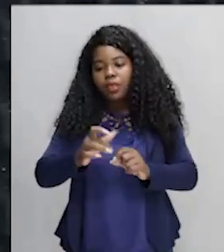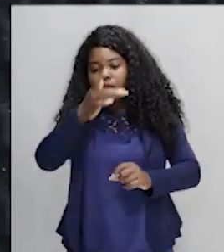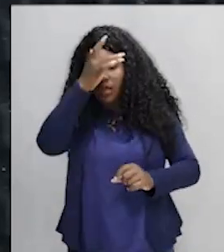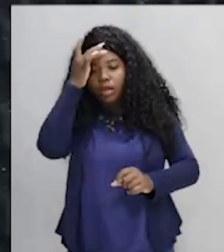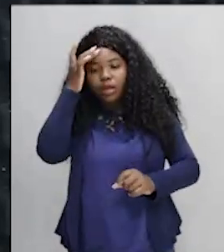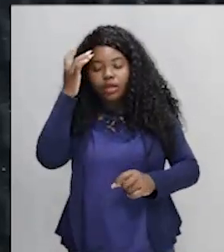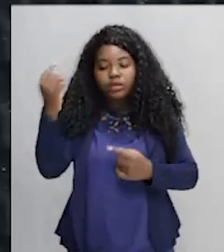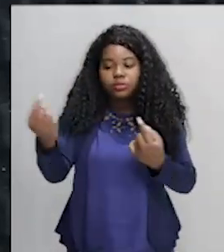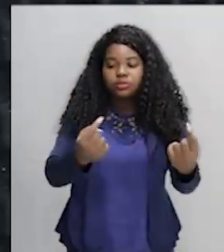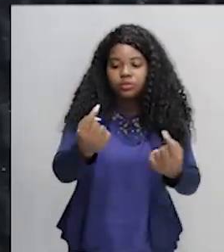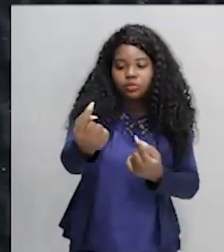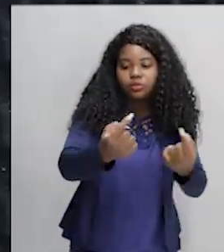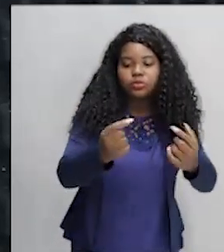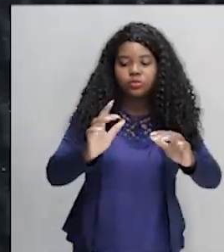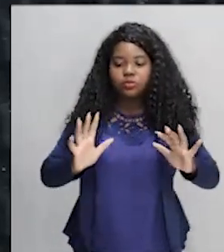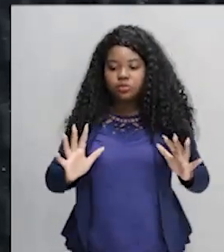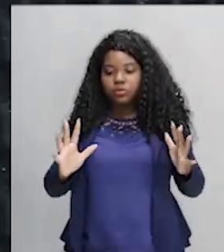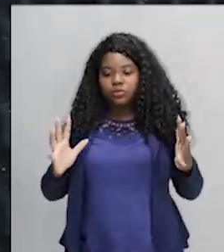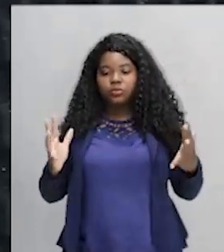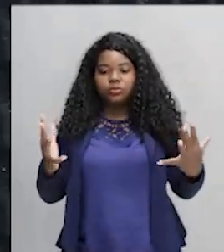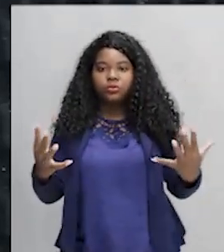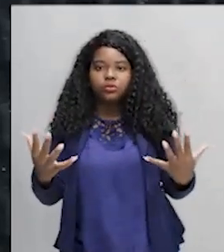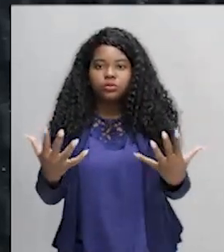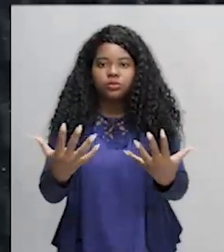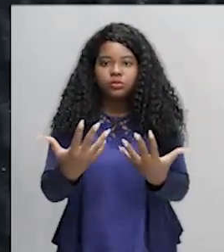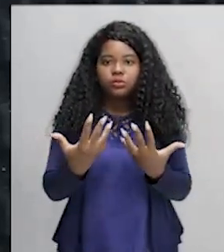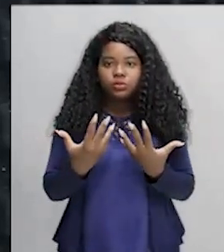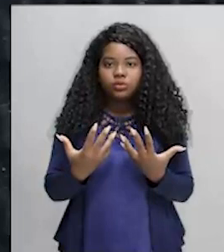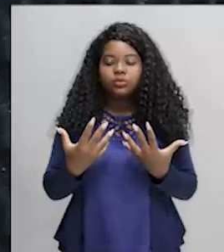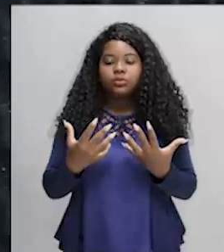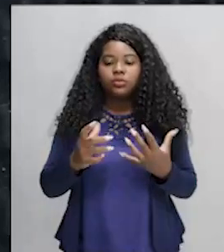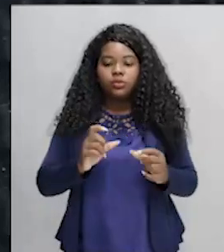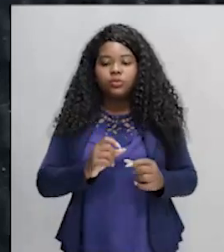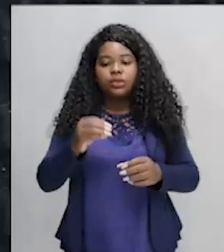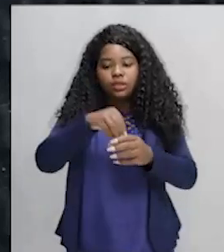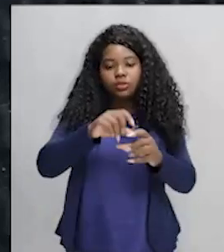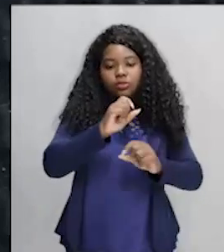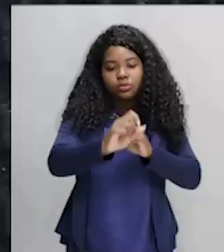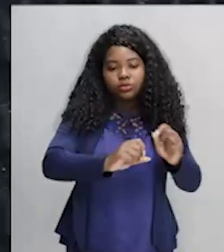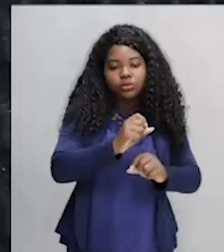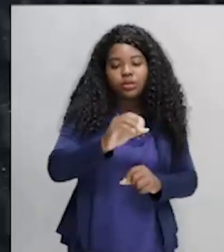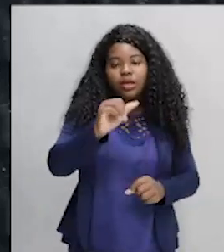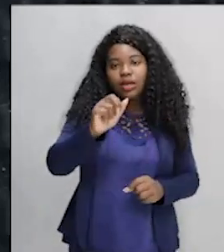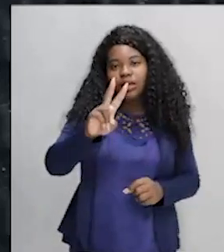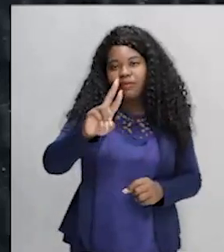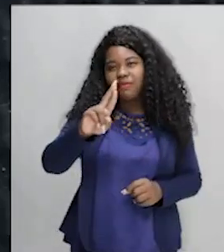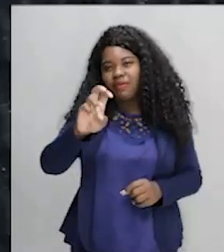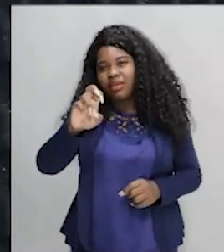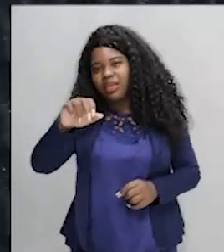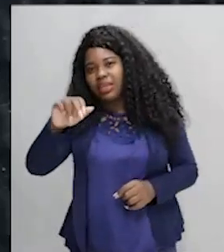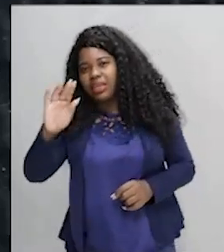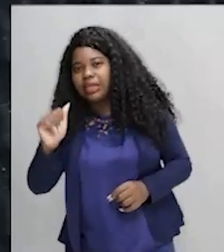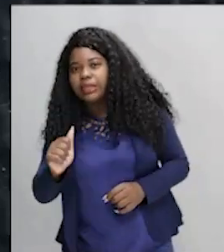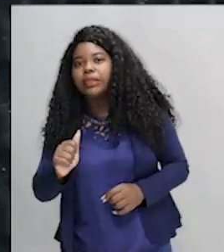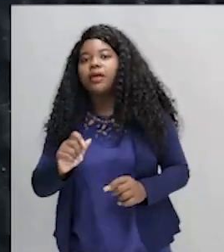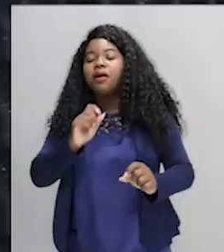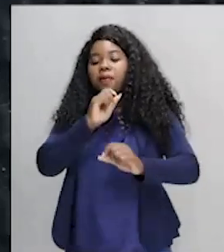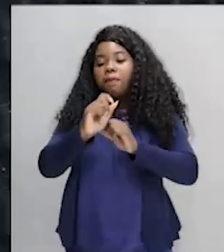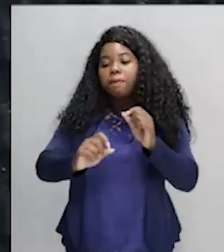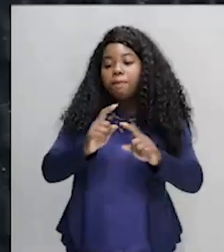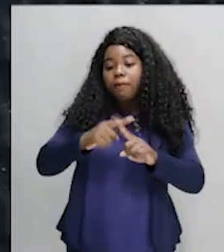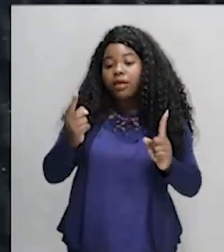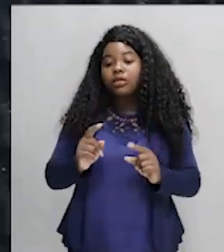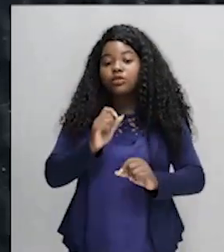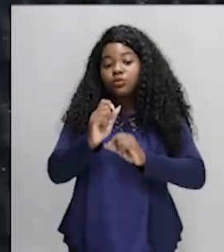numa caverna. Existem referências disso nas pinturas pré-históricas, mas o mais interessante é que essa plateia acredita fielmente